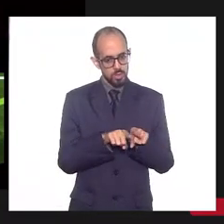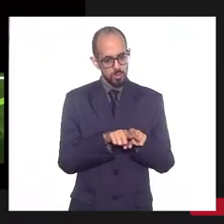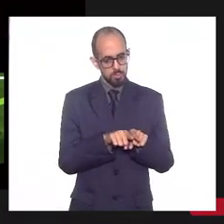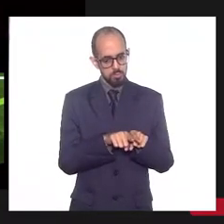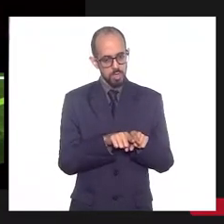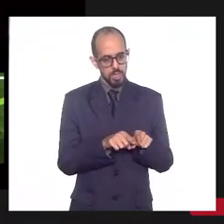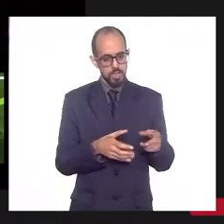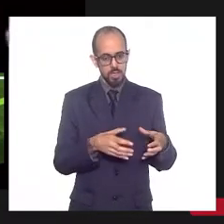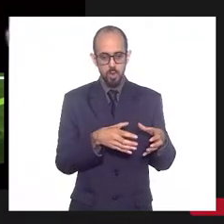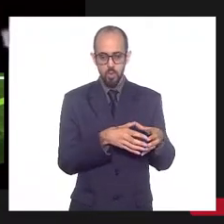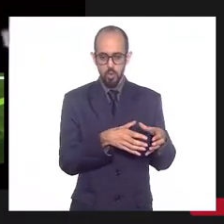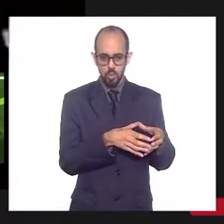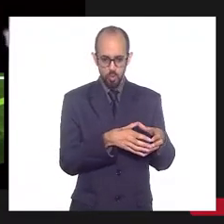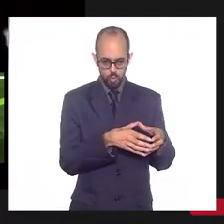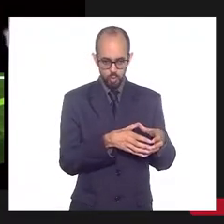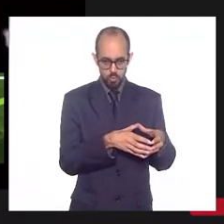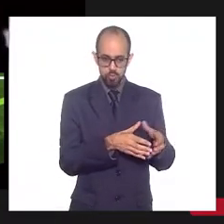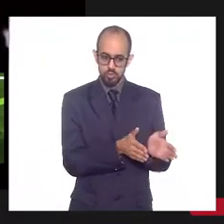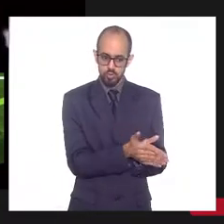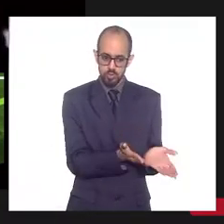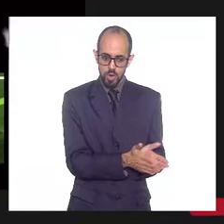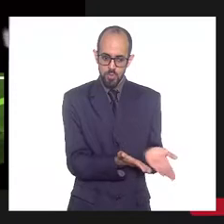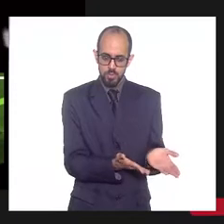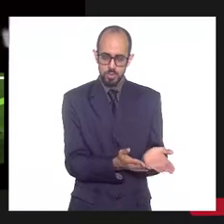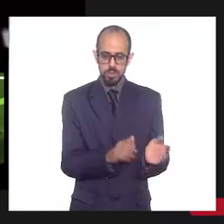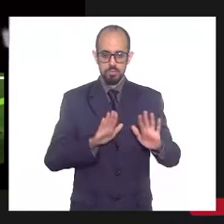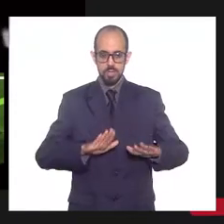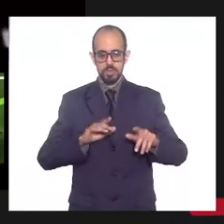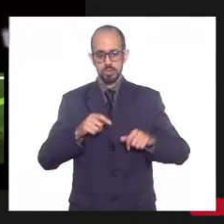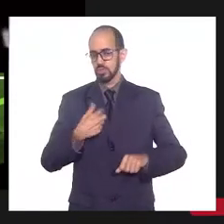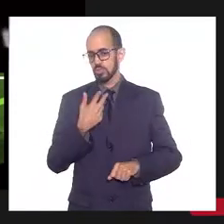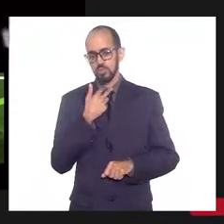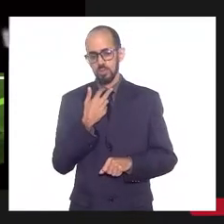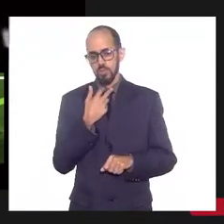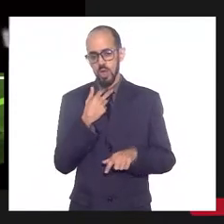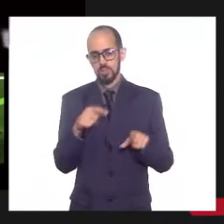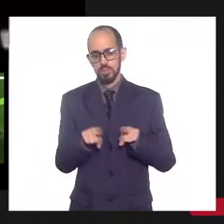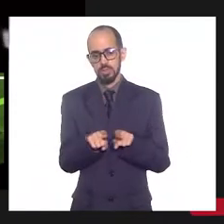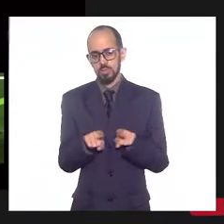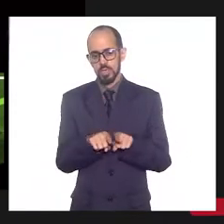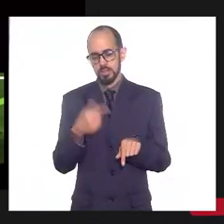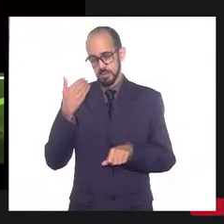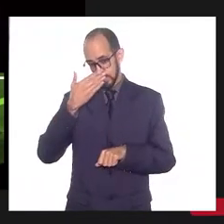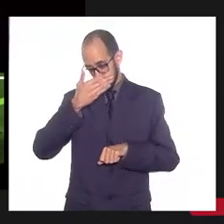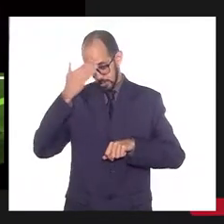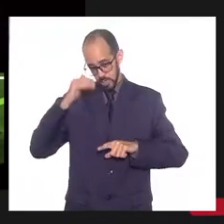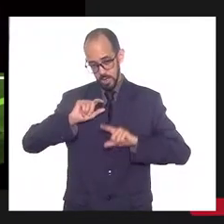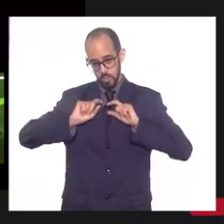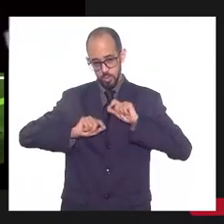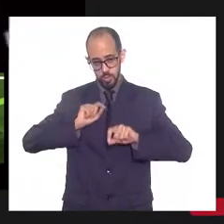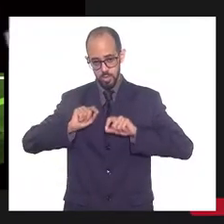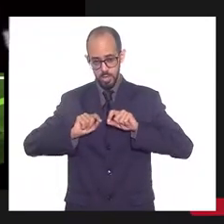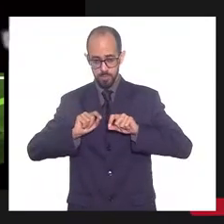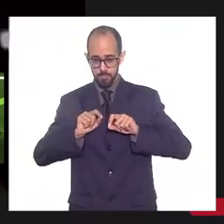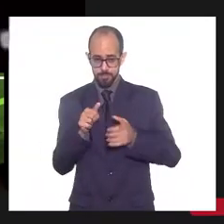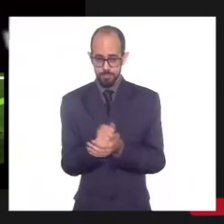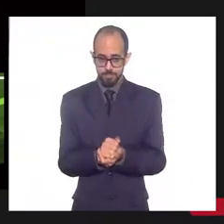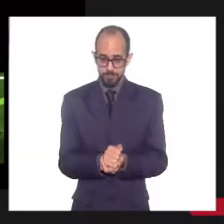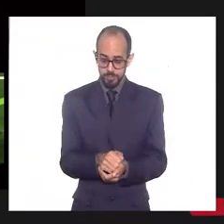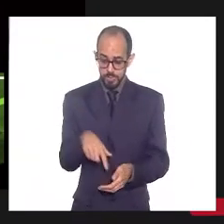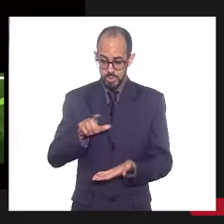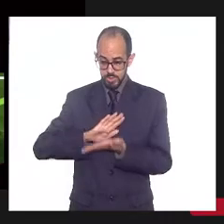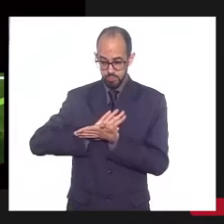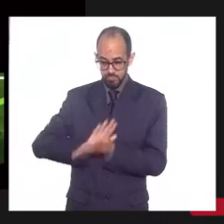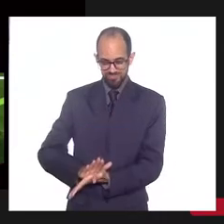de presente não pode deixar de observar é que e esse movimento essa intolerância